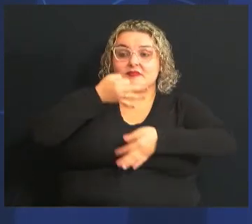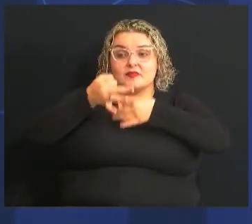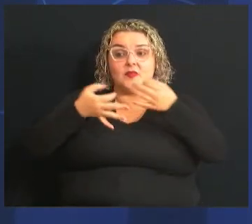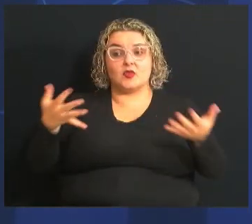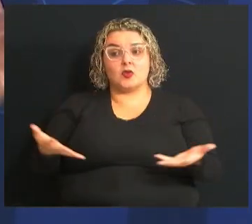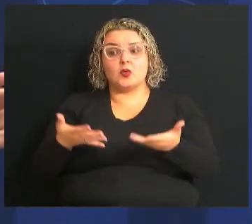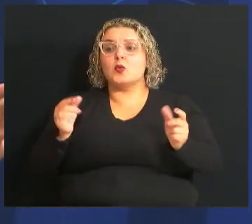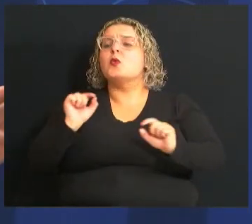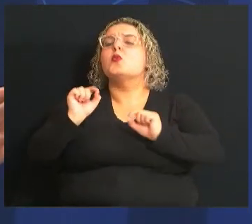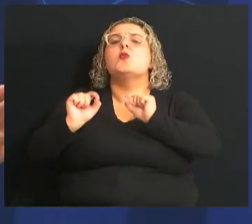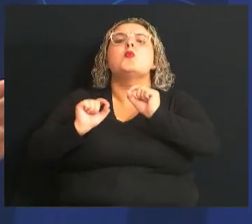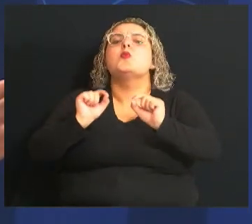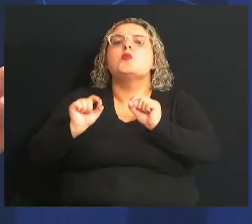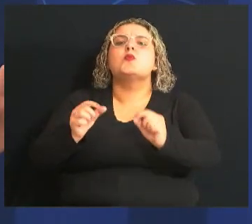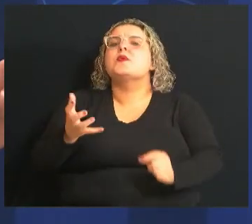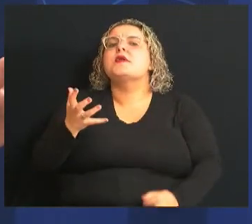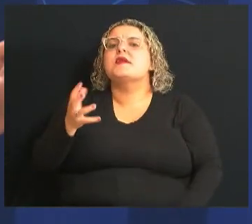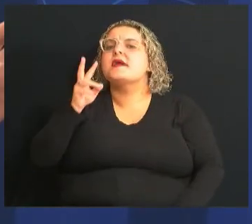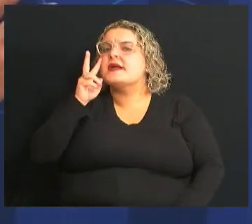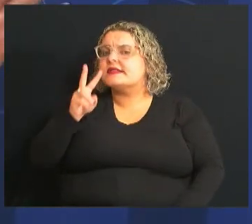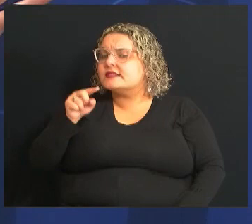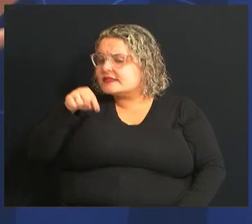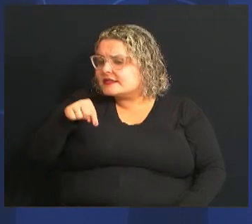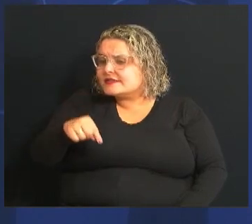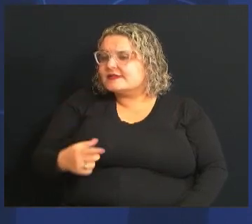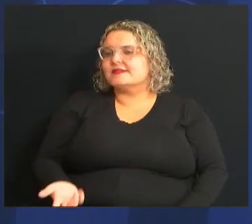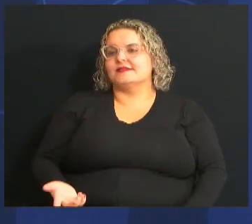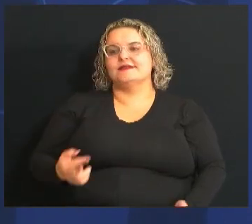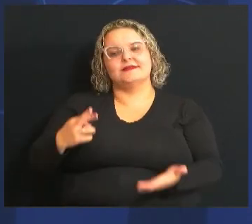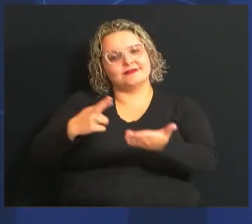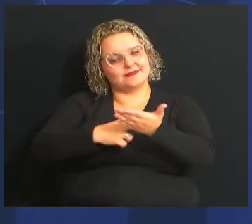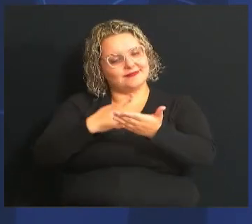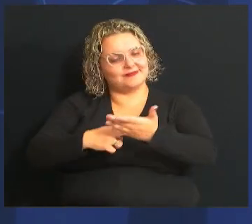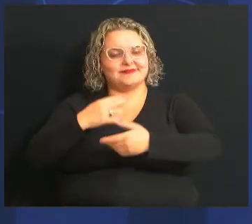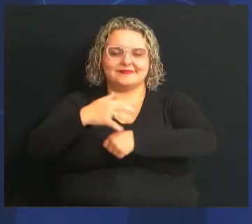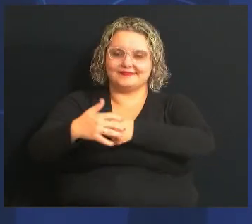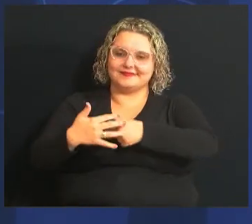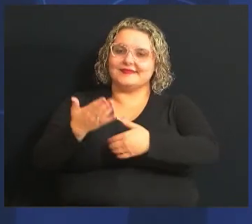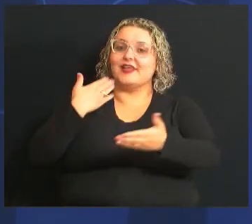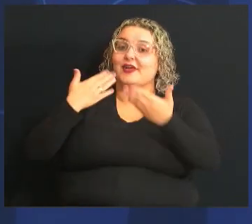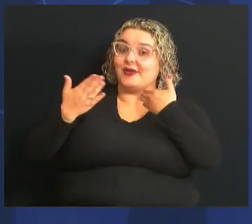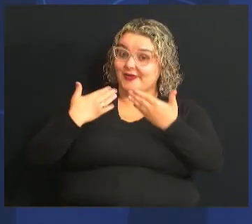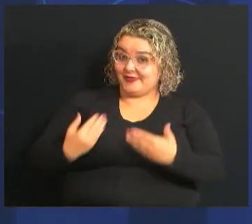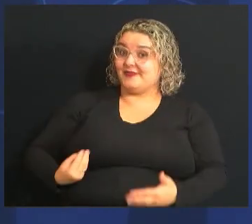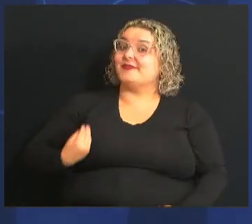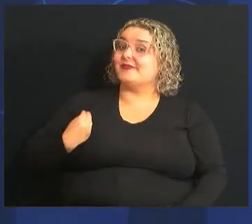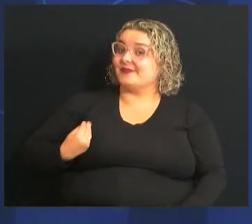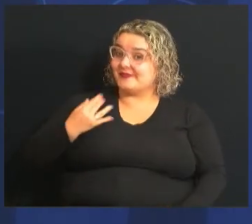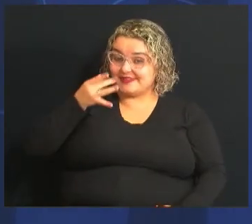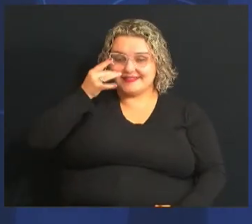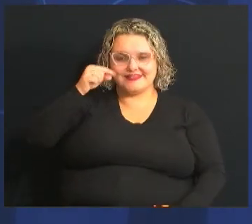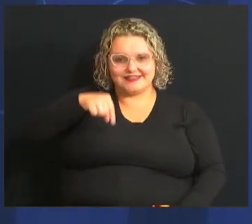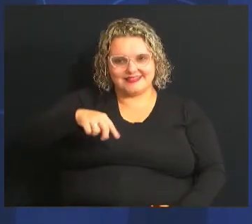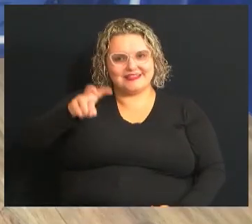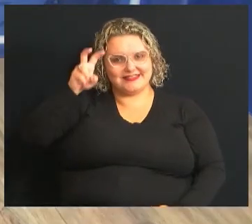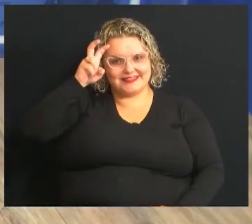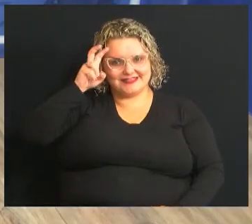construtiva, o que você quer assistir aqui na nossa revista eletrônica, que a gente conversa ao vivo nesta